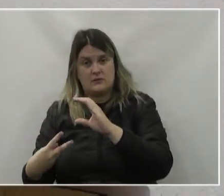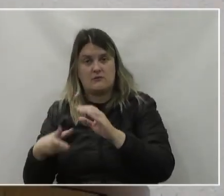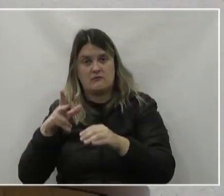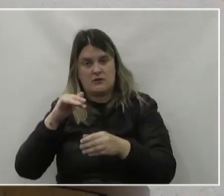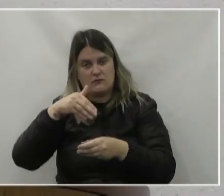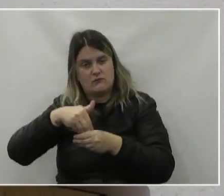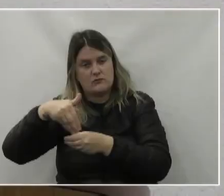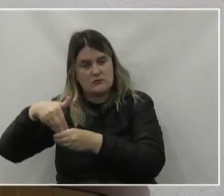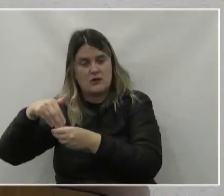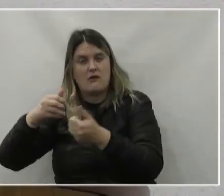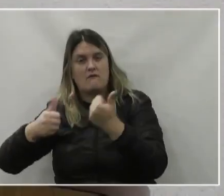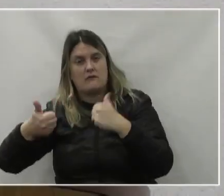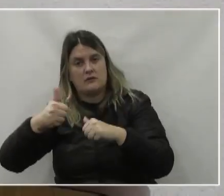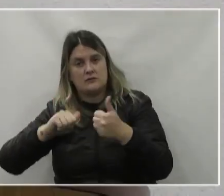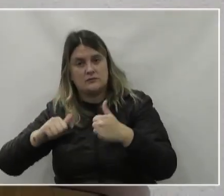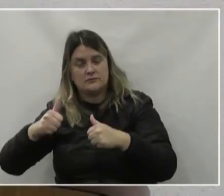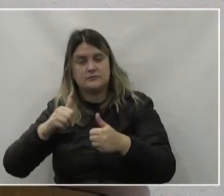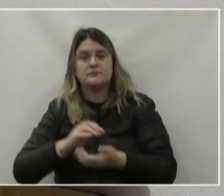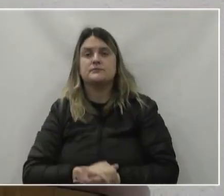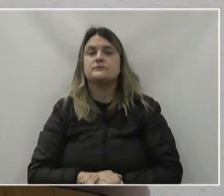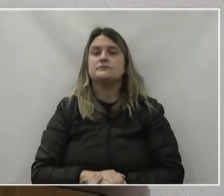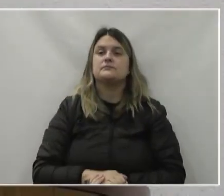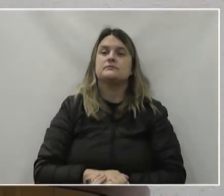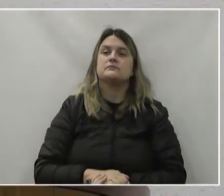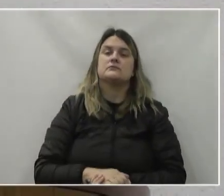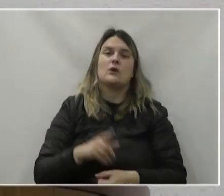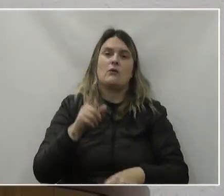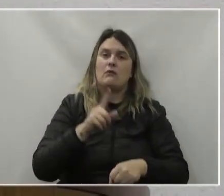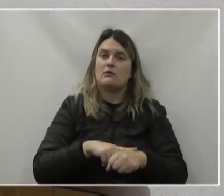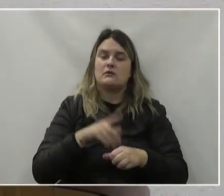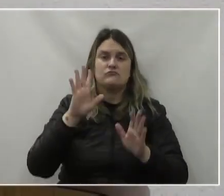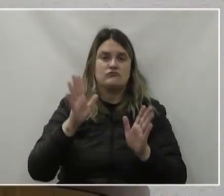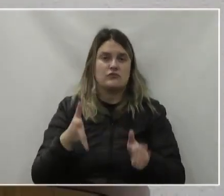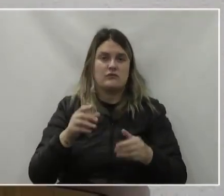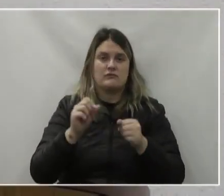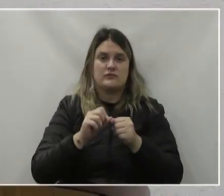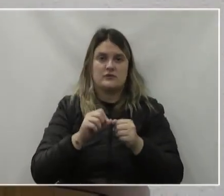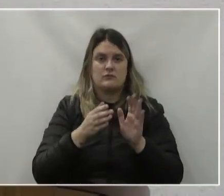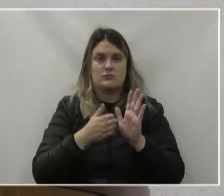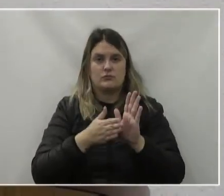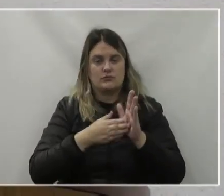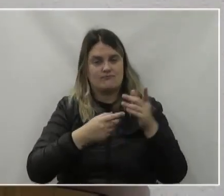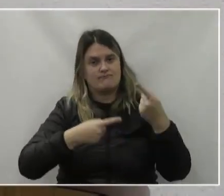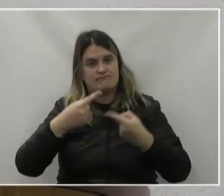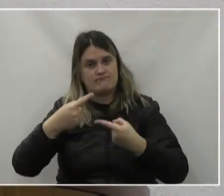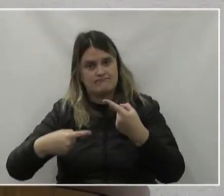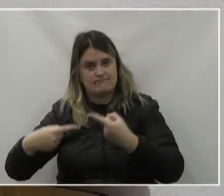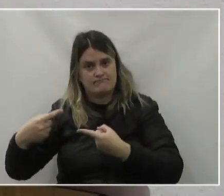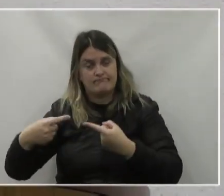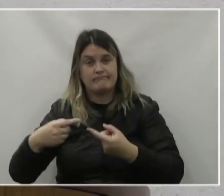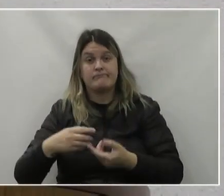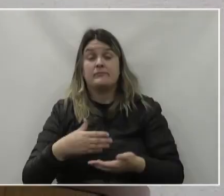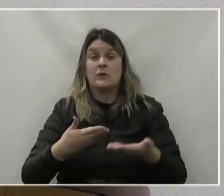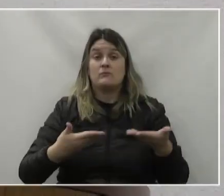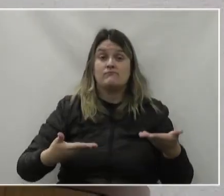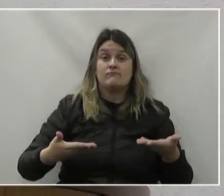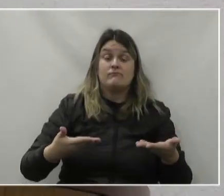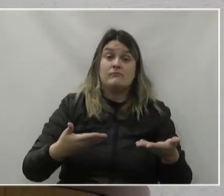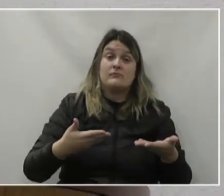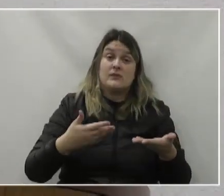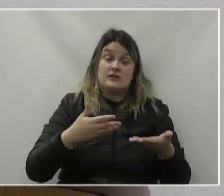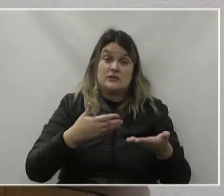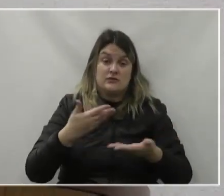Câmara, então, passaria de imediato já a realização dos trabalhos. Então, essas tratativas, elas estão